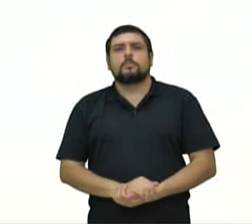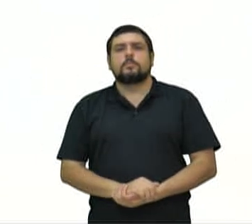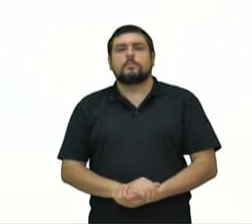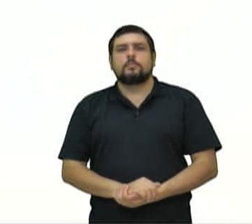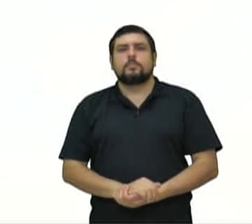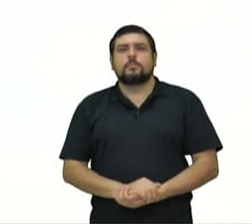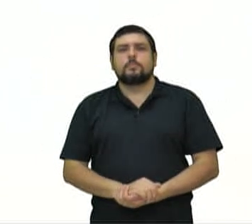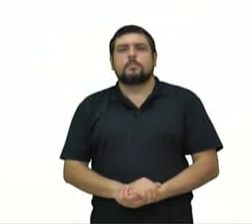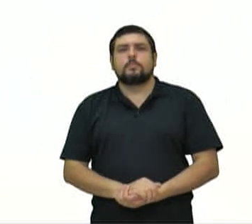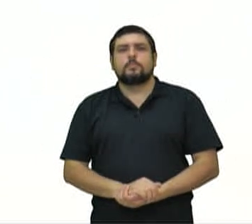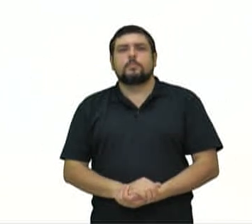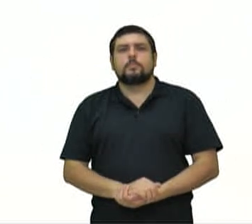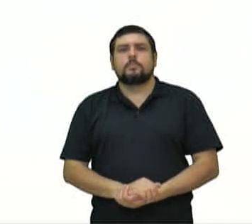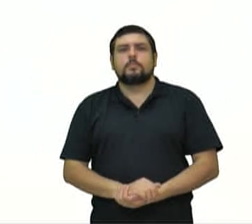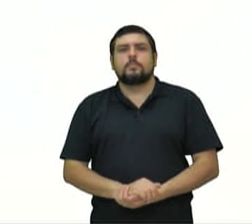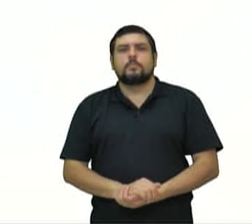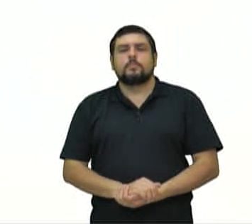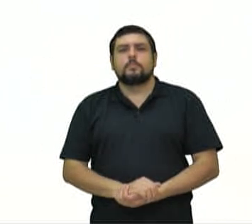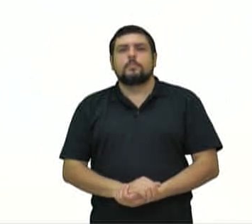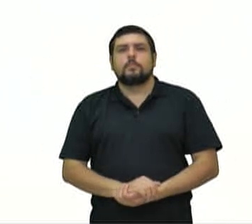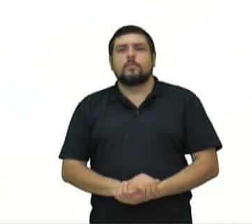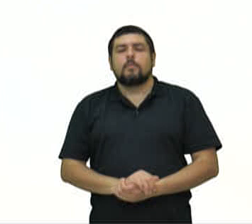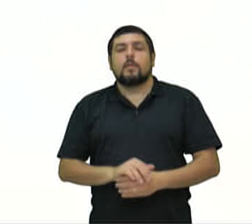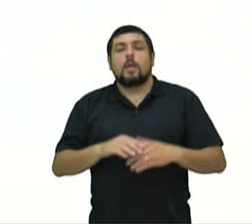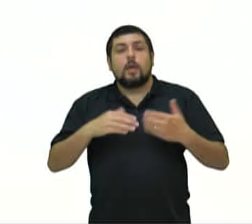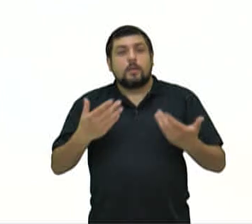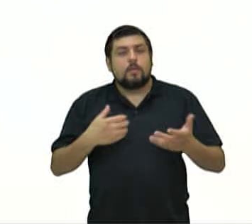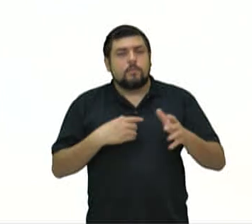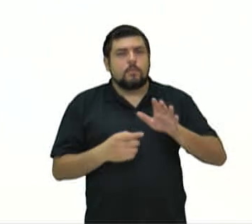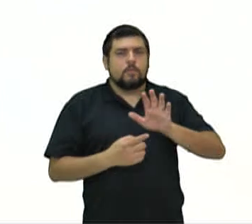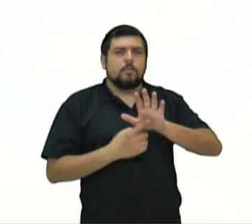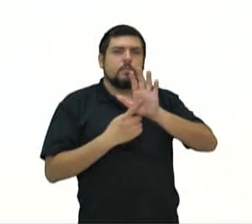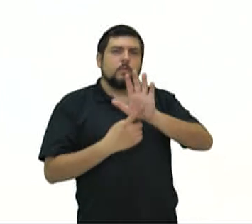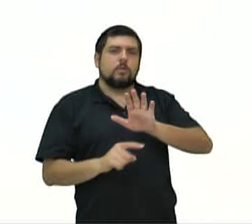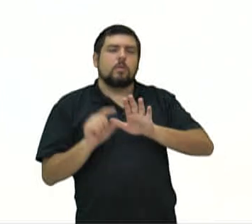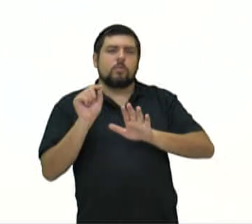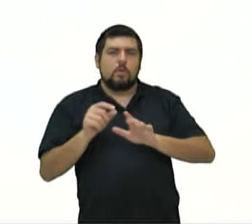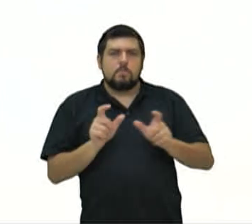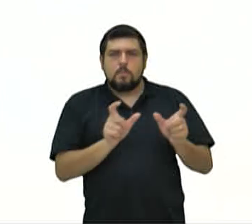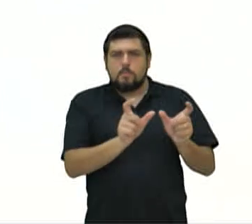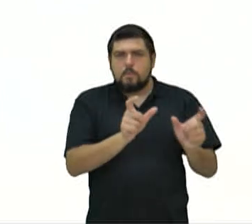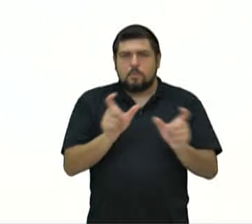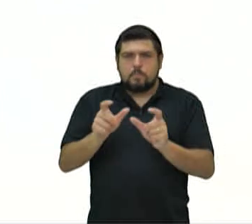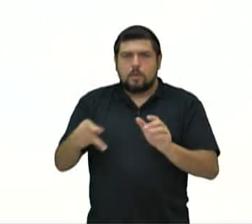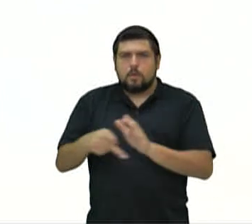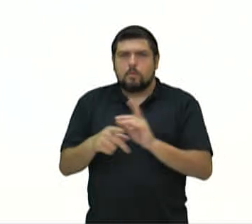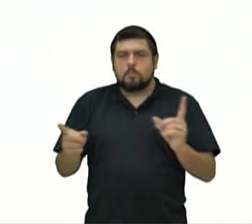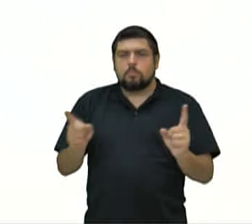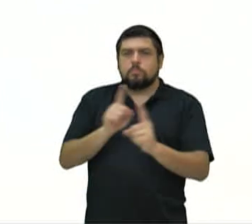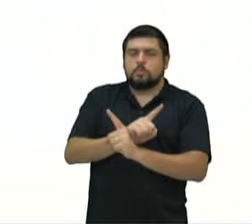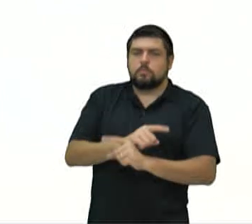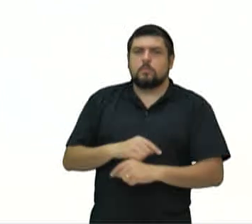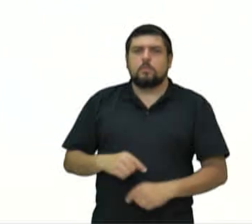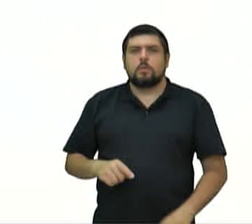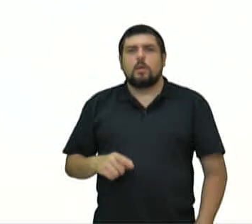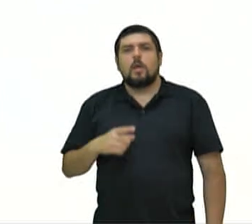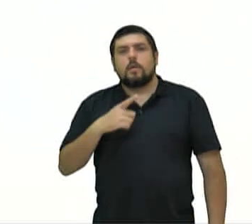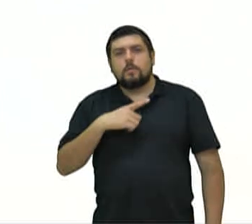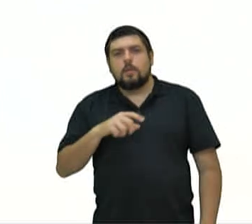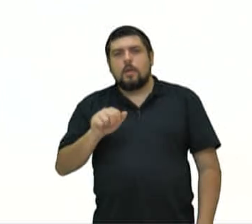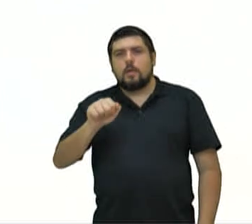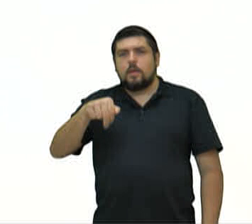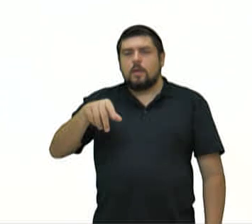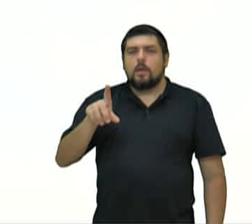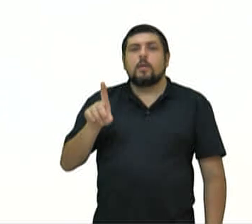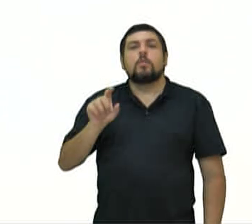red and yellow." Então aqui eu quero mostrar para vocês que eu fiz o uso das linking words nessas frases. Então a gente tem ali o "and", que